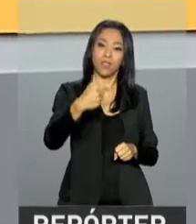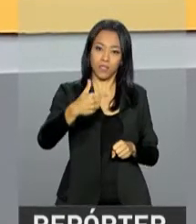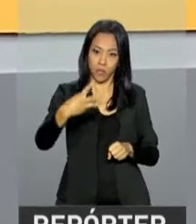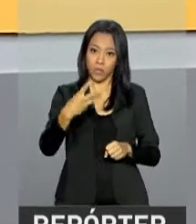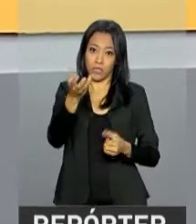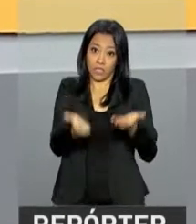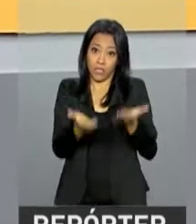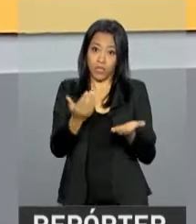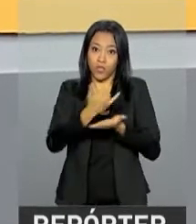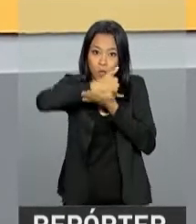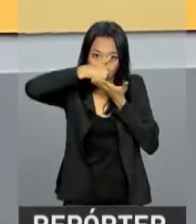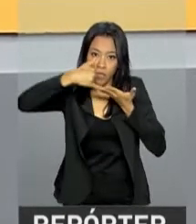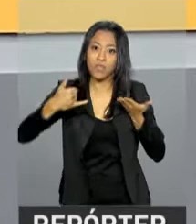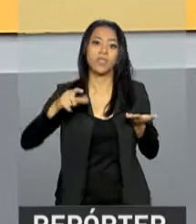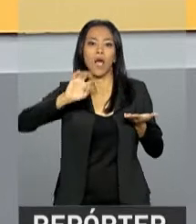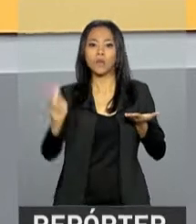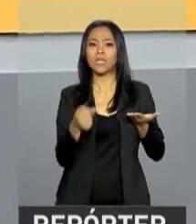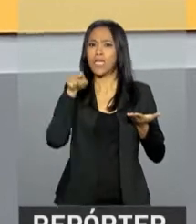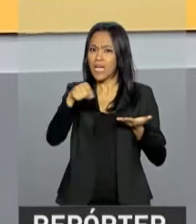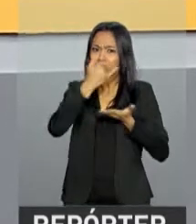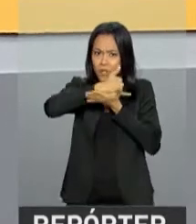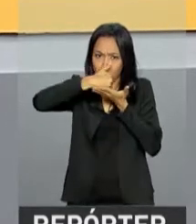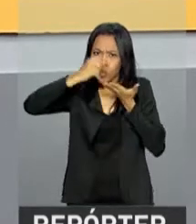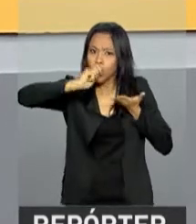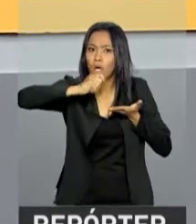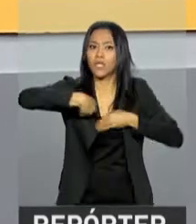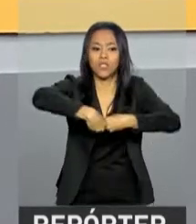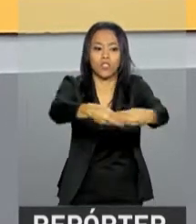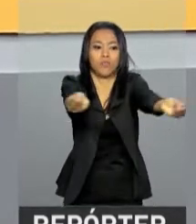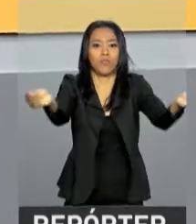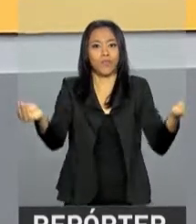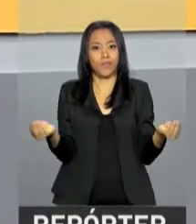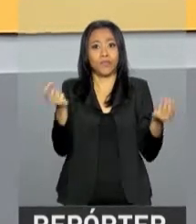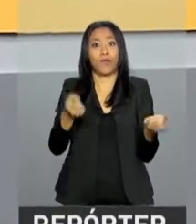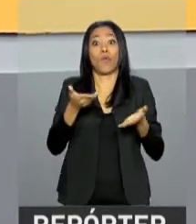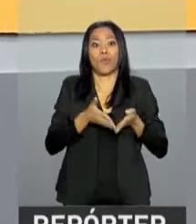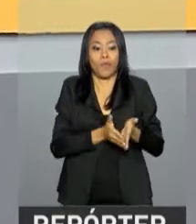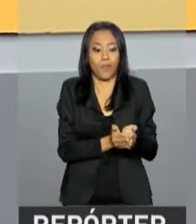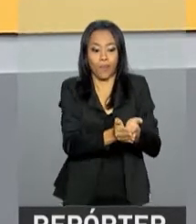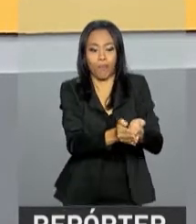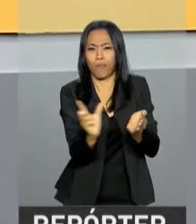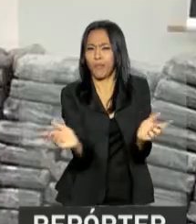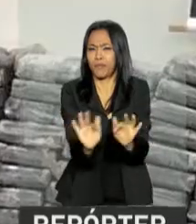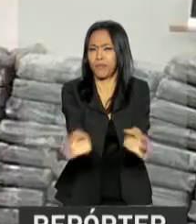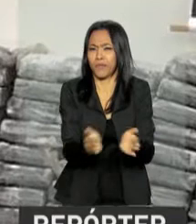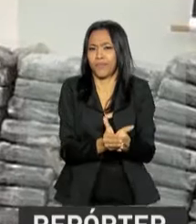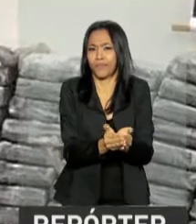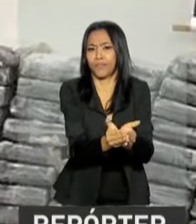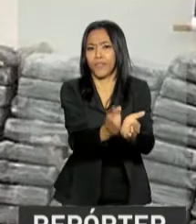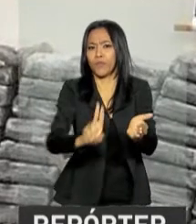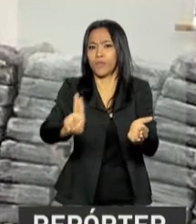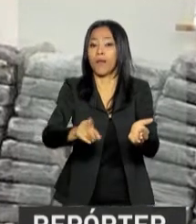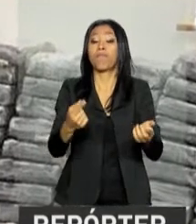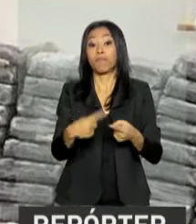de Janeiro. A suspeita de que a droga seria distribuída a comunidades no estado por meio de pequenas embarcações. Os policiais federais